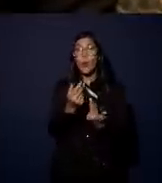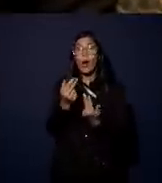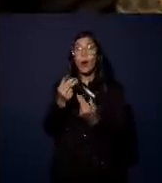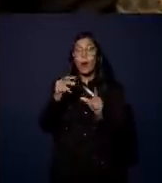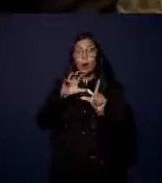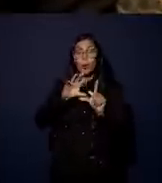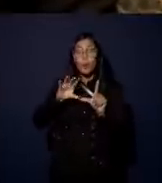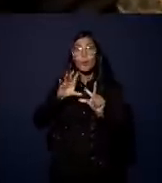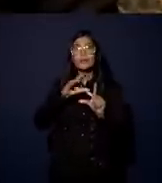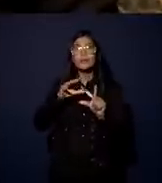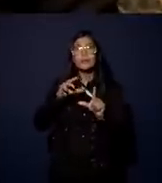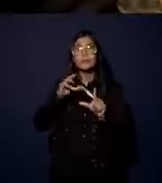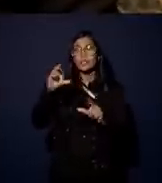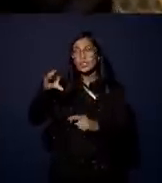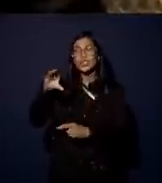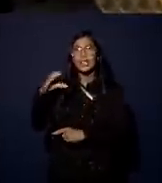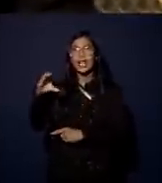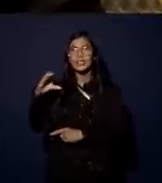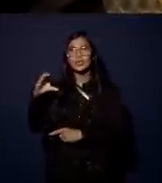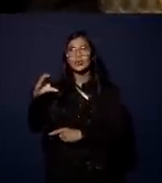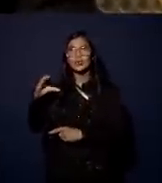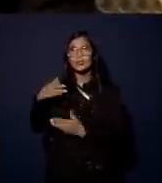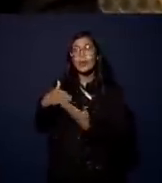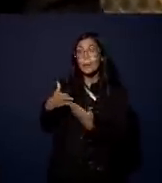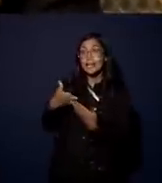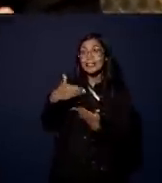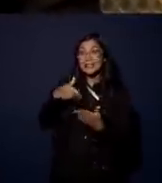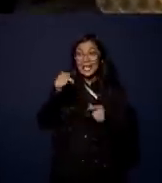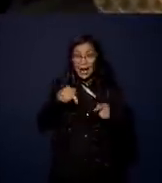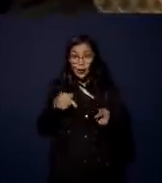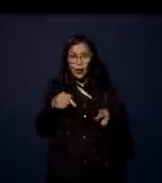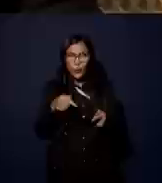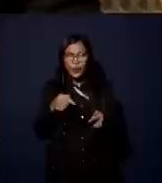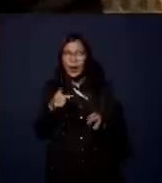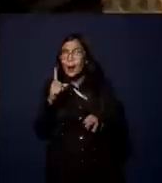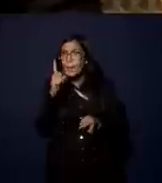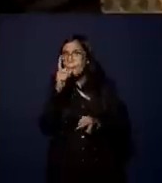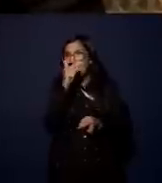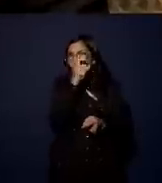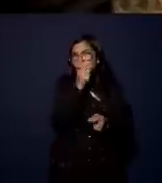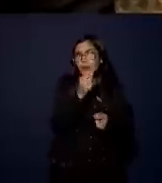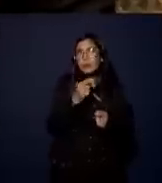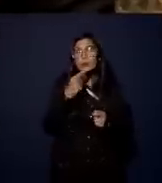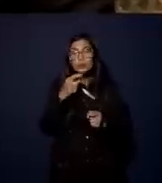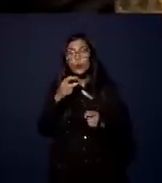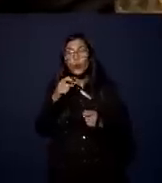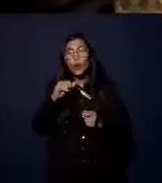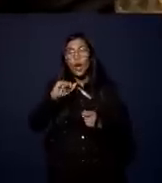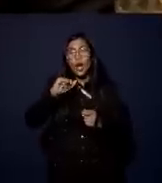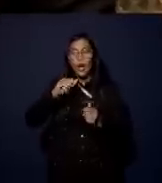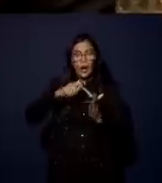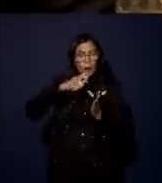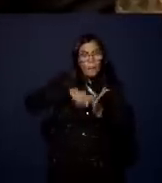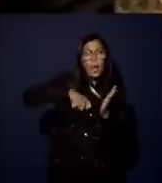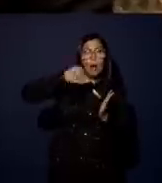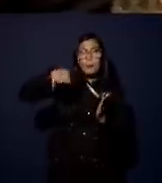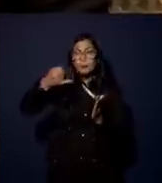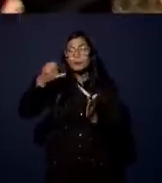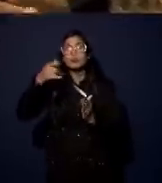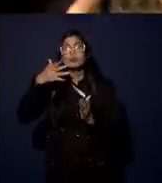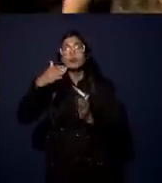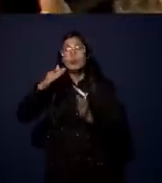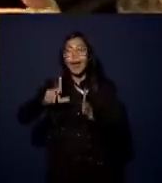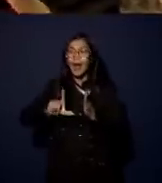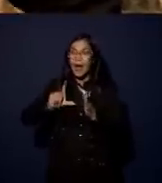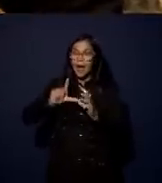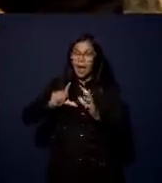plataformas de crédito é só que a gente tá no momento muito mais duro né aqui no Brasil de taxa de juros mais alto então eu queria escutar